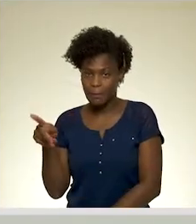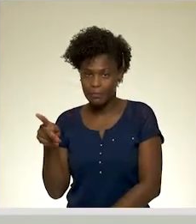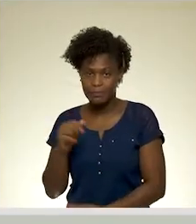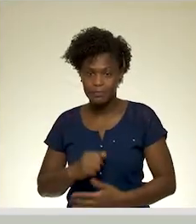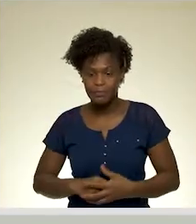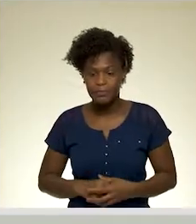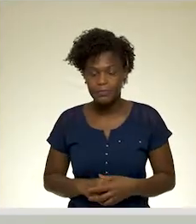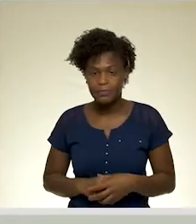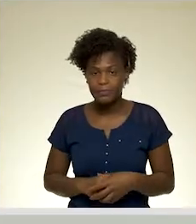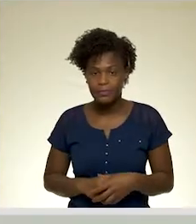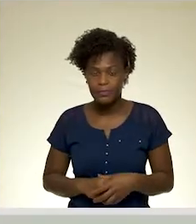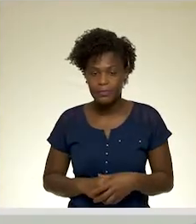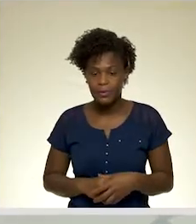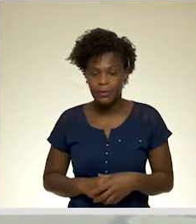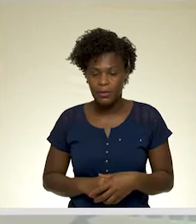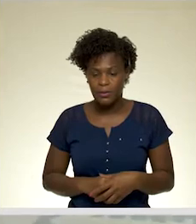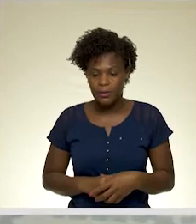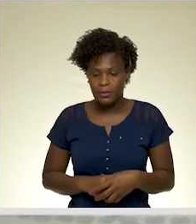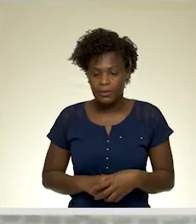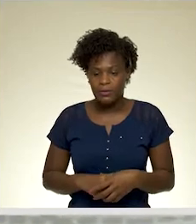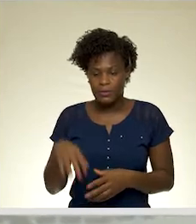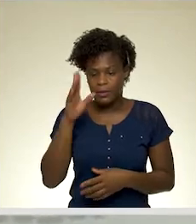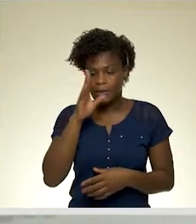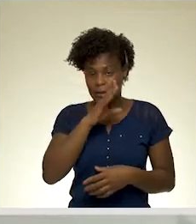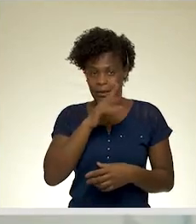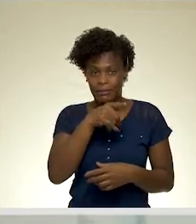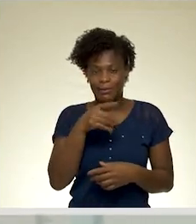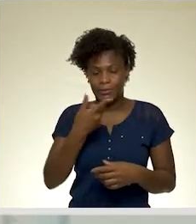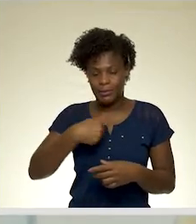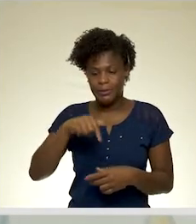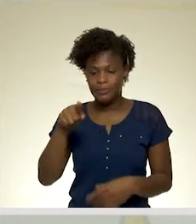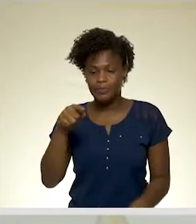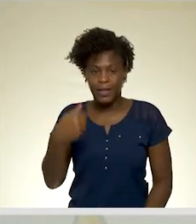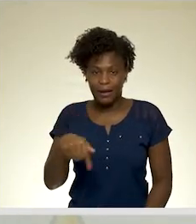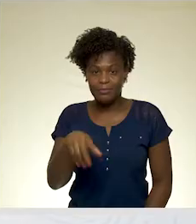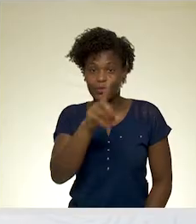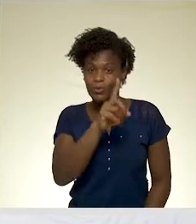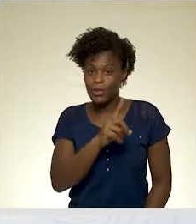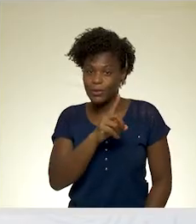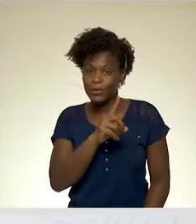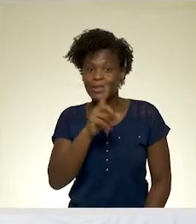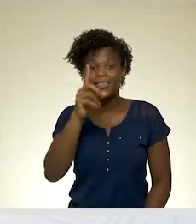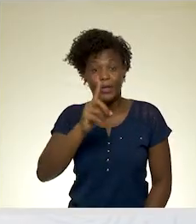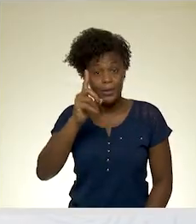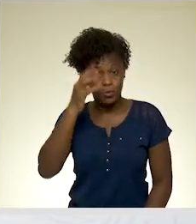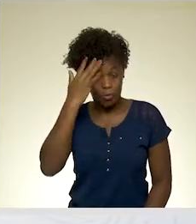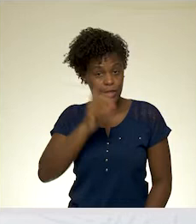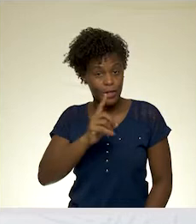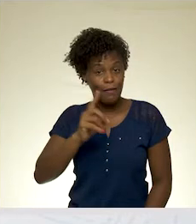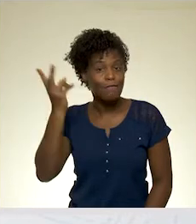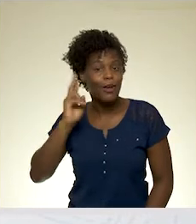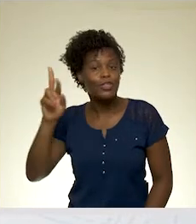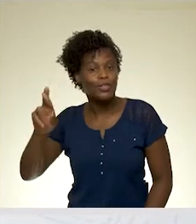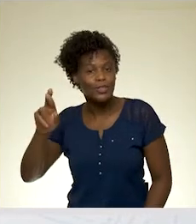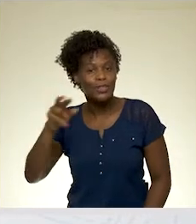é igual a K. Bem, 6, temos aqui, 6 é valor de X